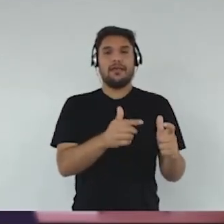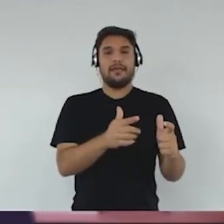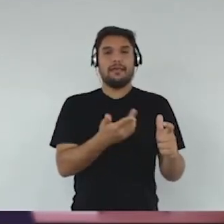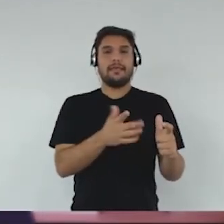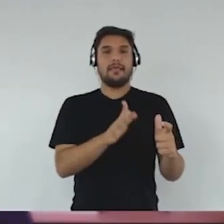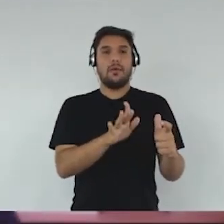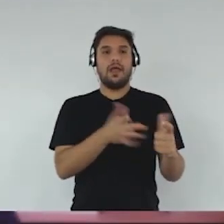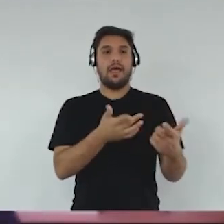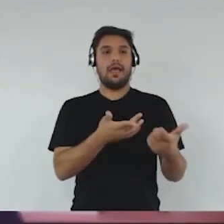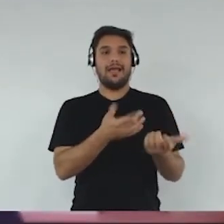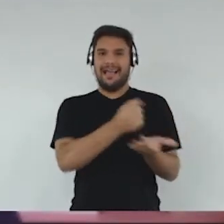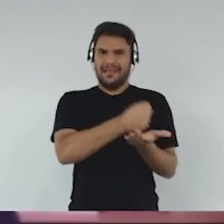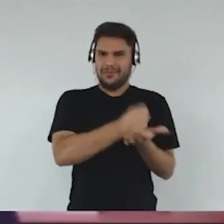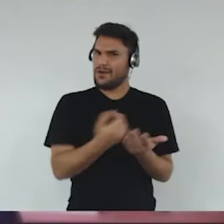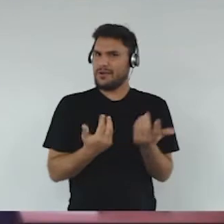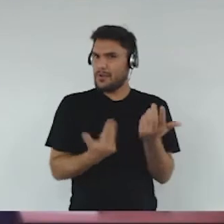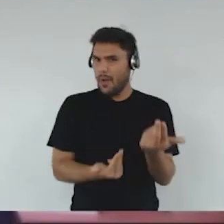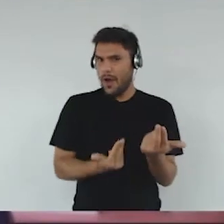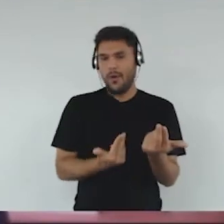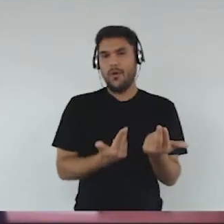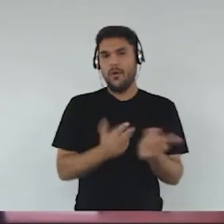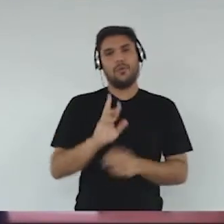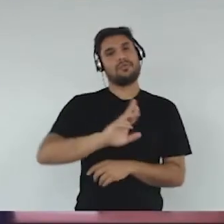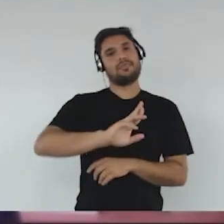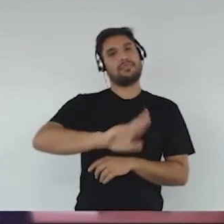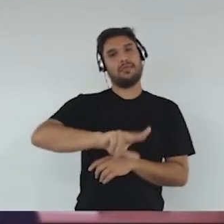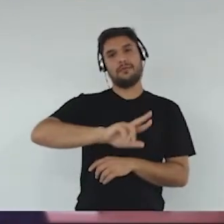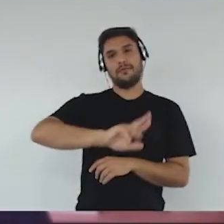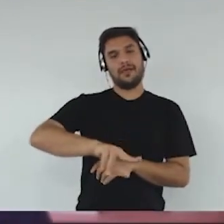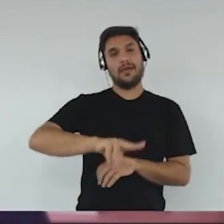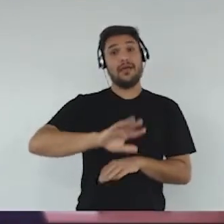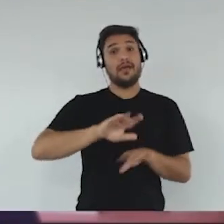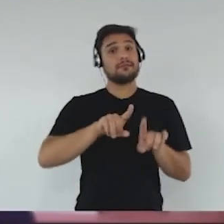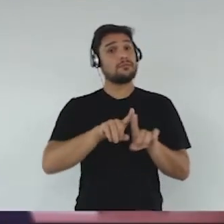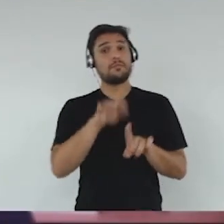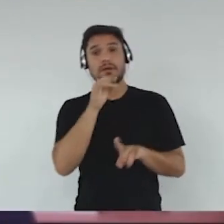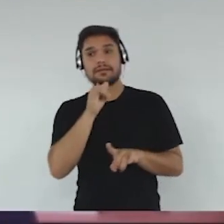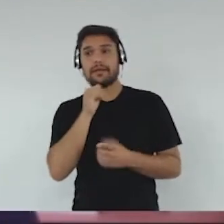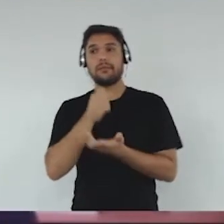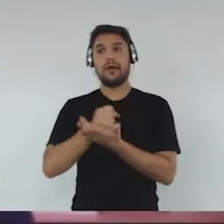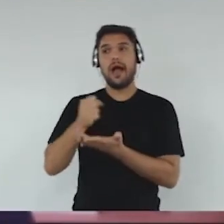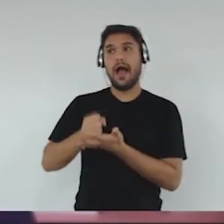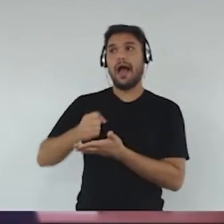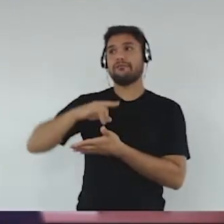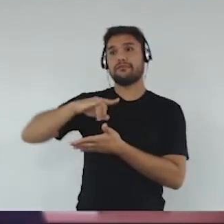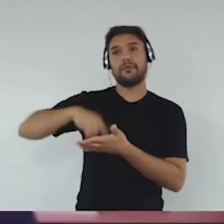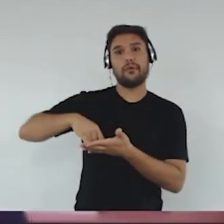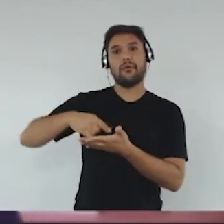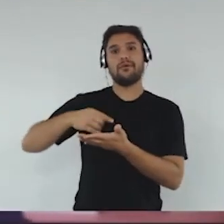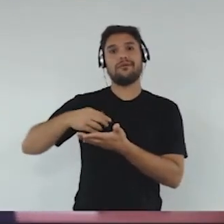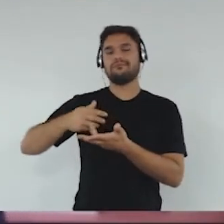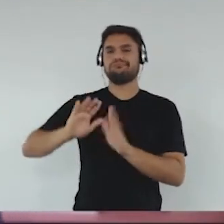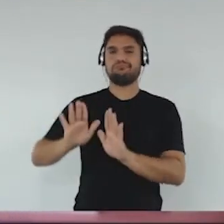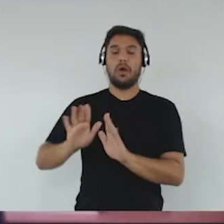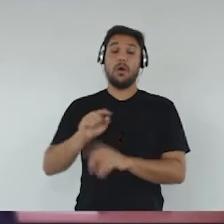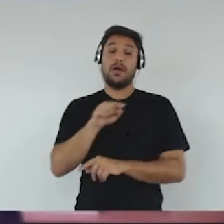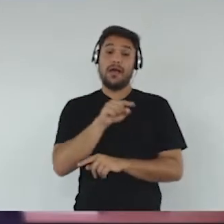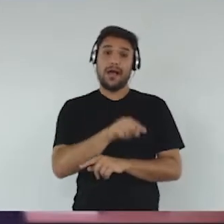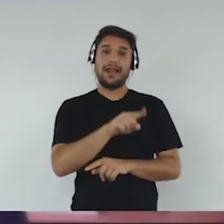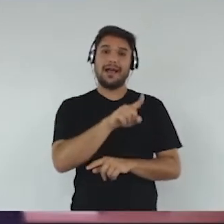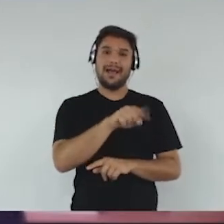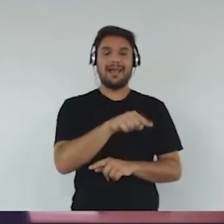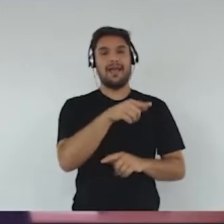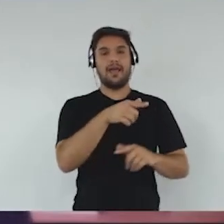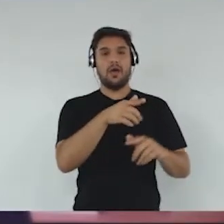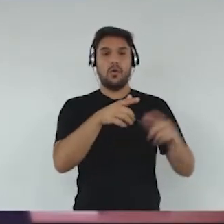não é um cartório, ela não é como um cartório de uma vara civil, de uma vara de órfãos e sucessões, de uma vara empresarial. Ela é uma